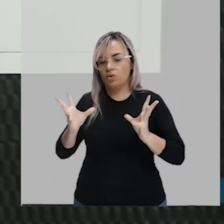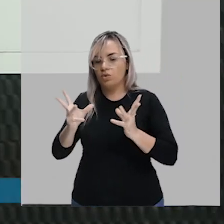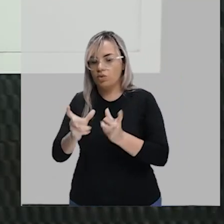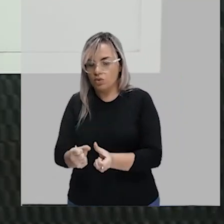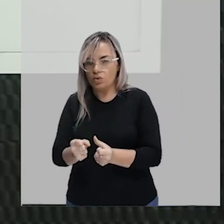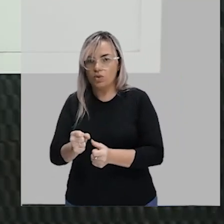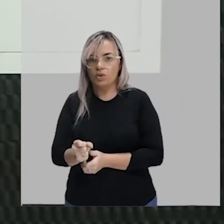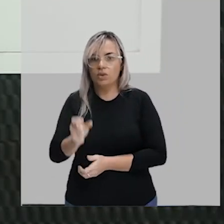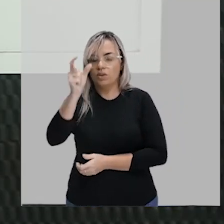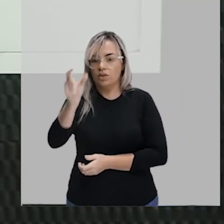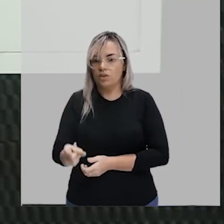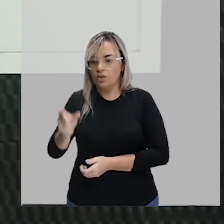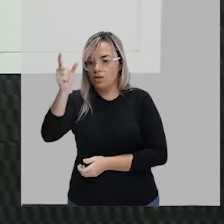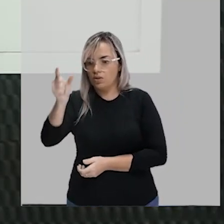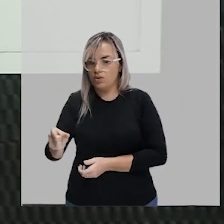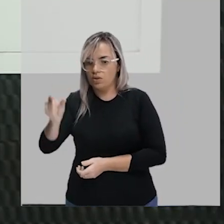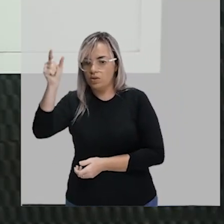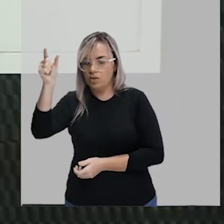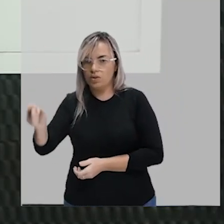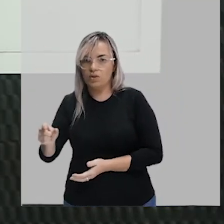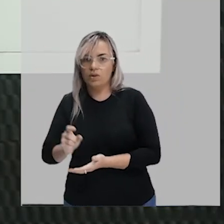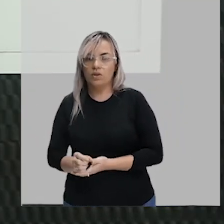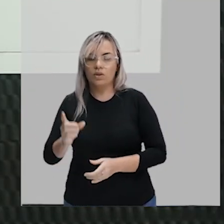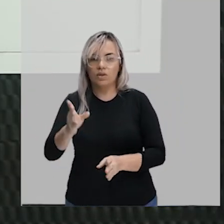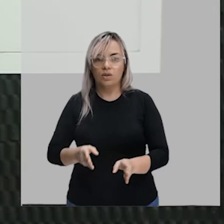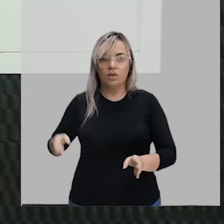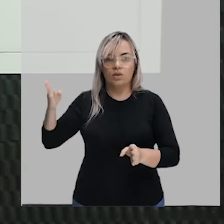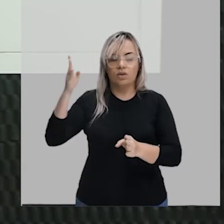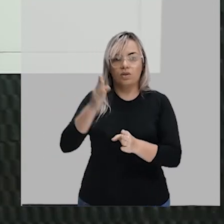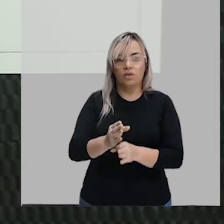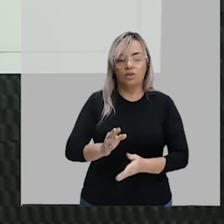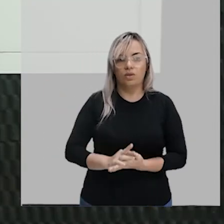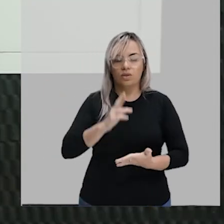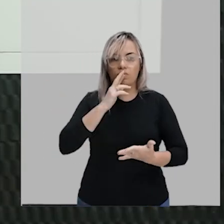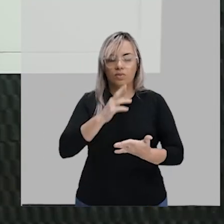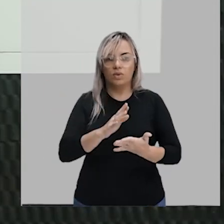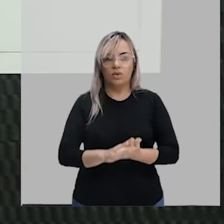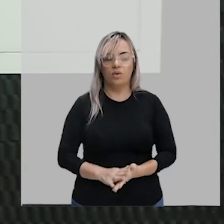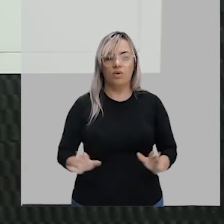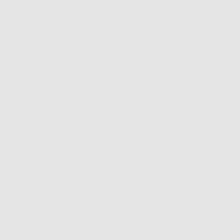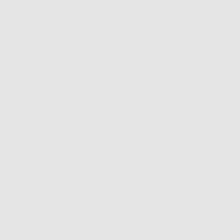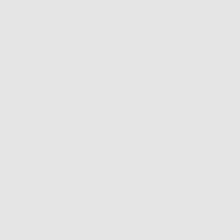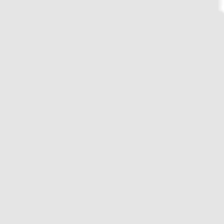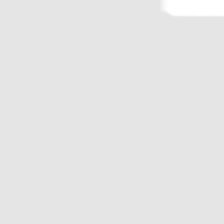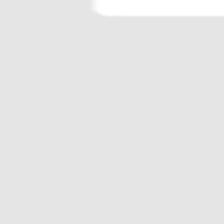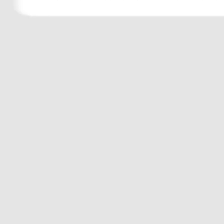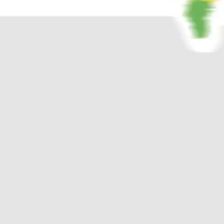produto. Beleza? Então, um abraço a todos, já sabe, hashtag fica em casa aprendendo.